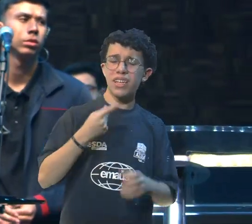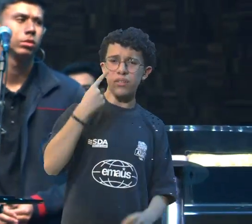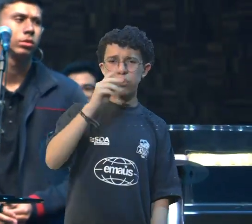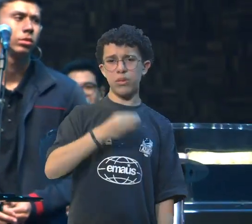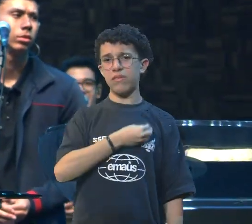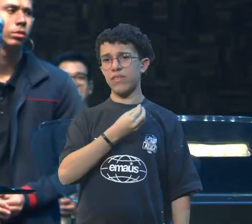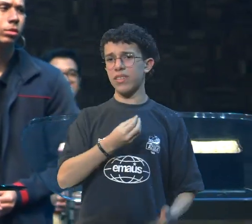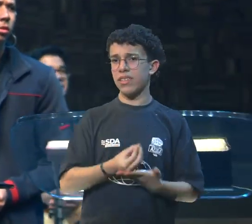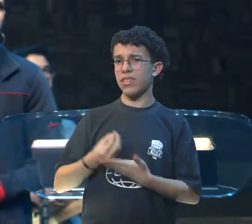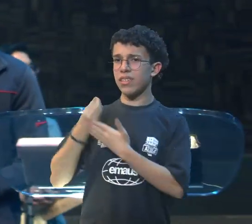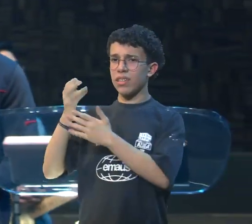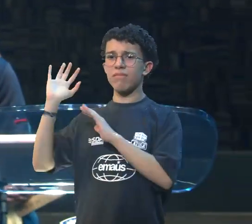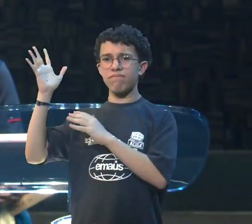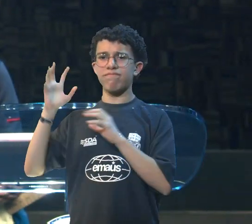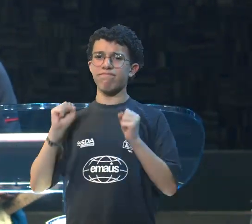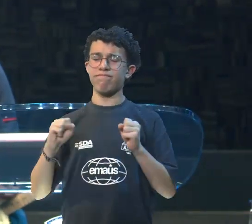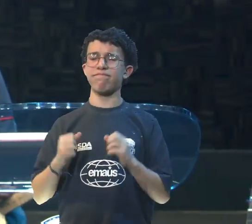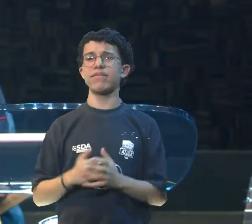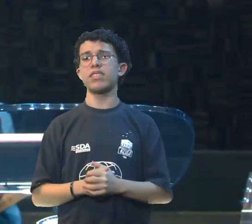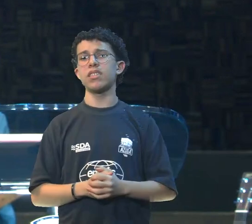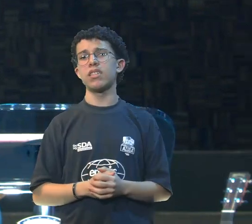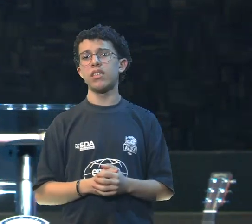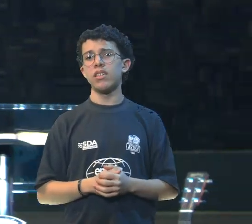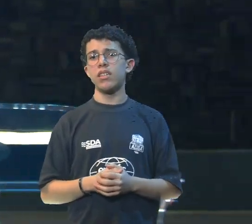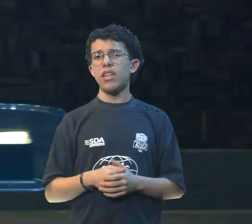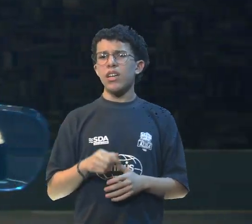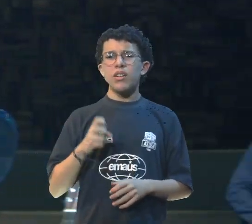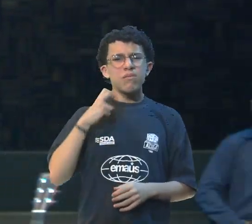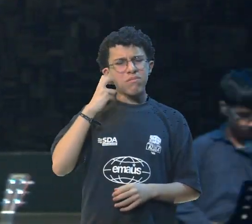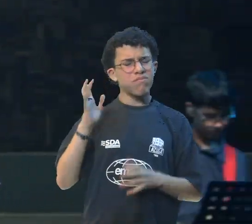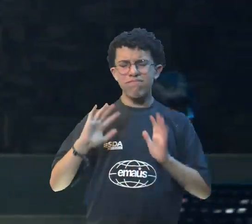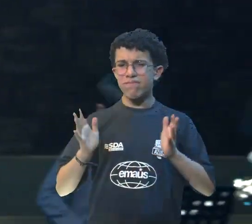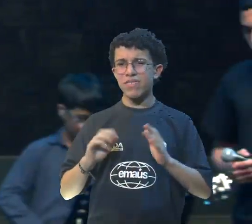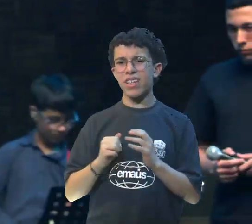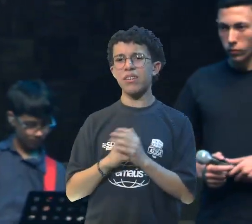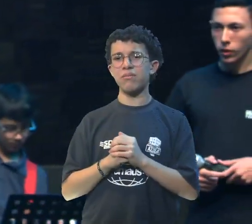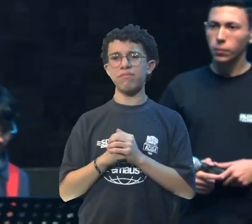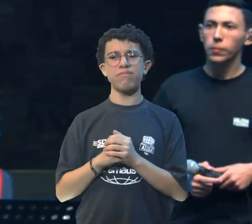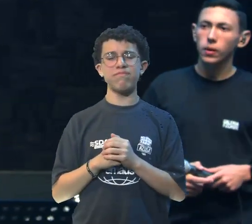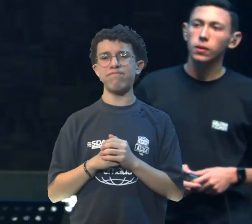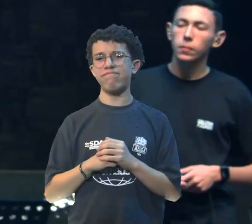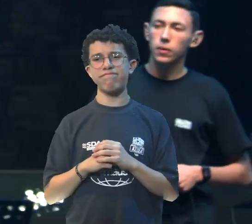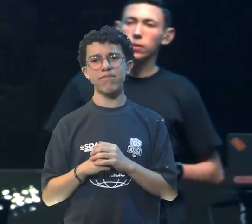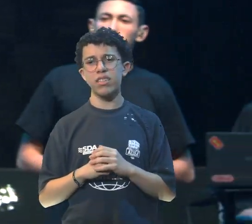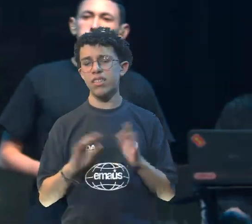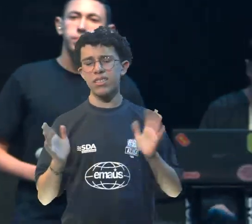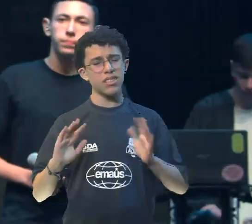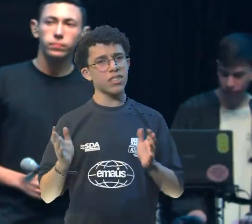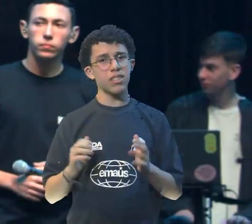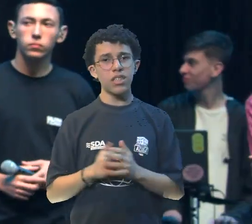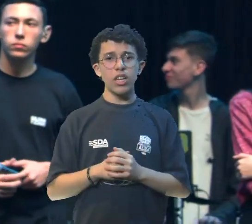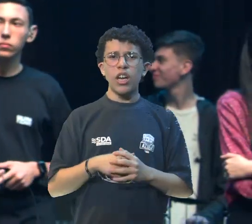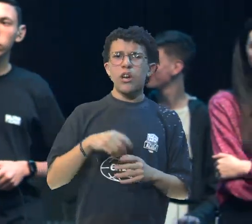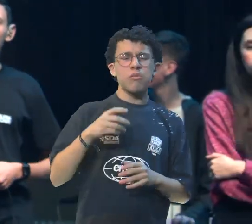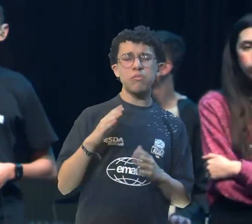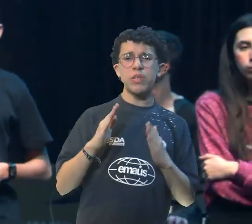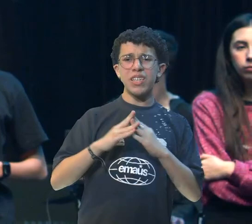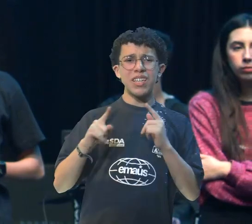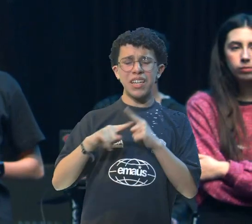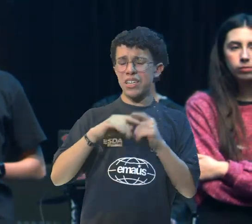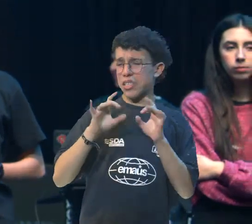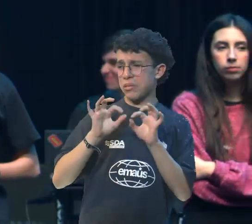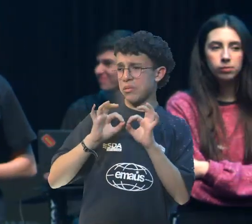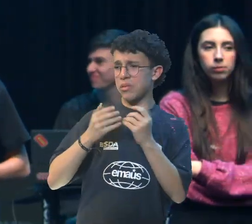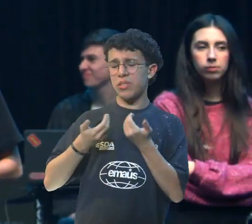para Jesus. Amém. Quanta gente, não tenha vergonha. Se você não tomar essa decisão na igreja, lá fora, com os vida louca que você anda, você